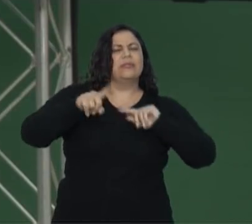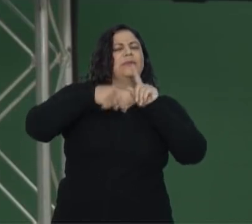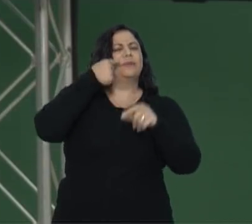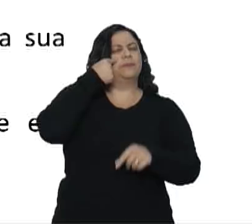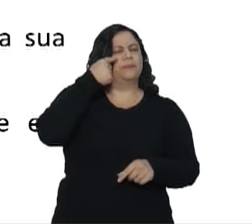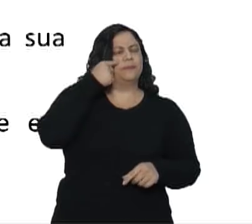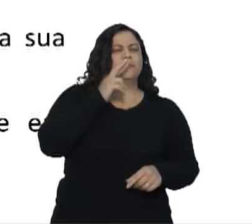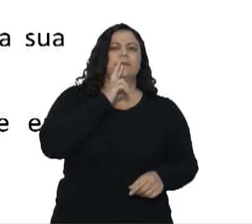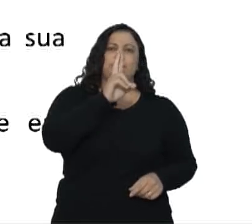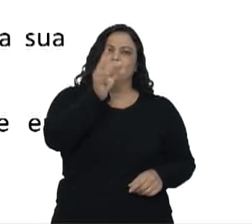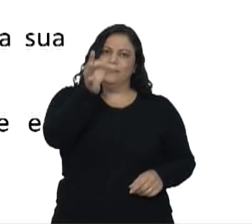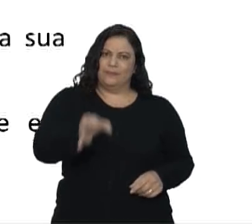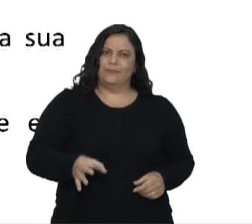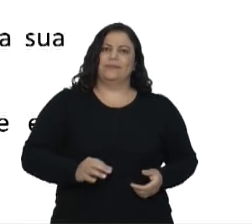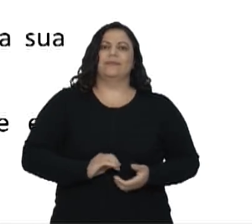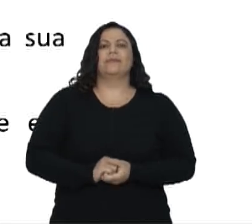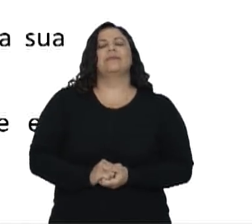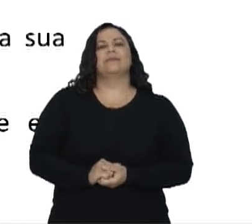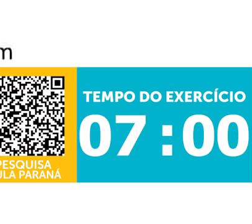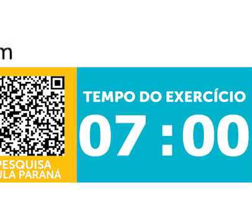vocês.